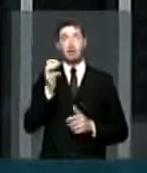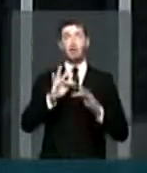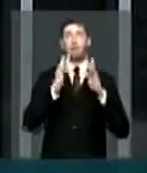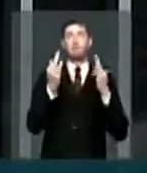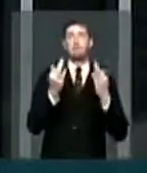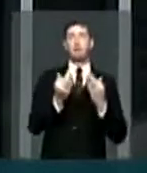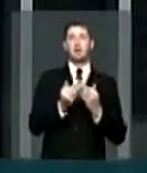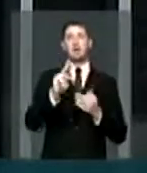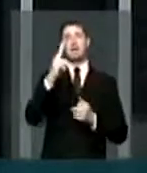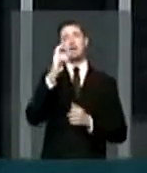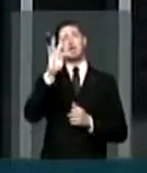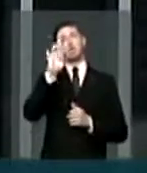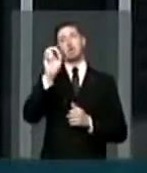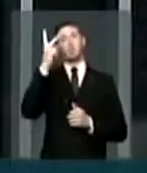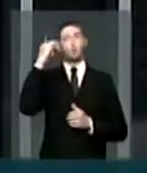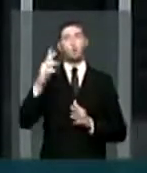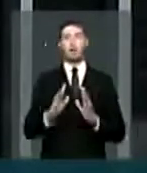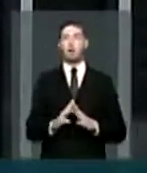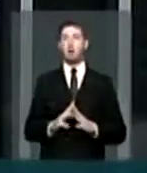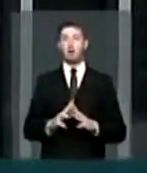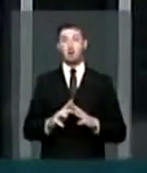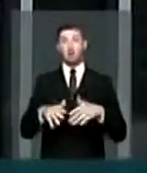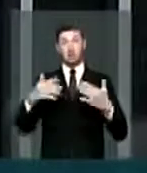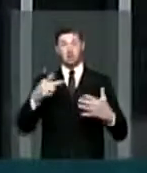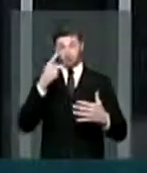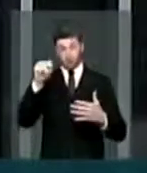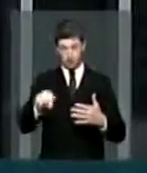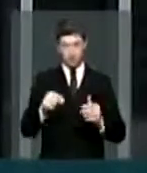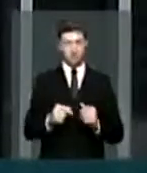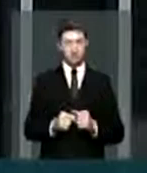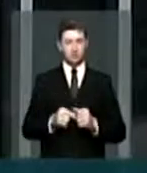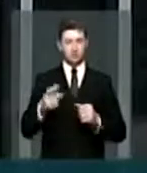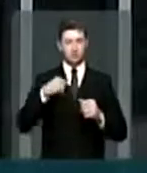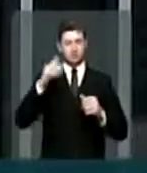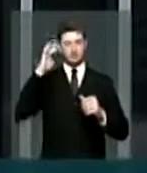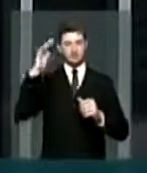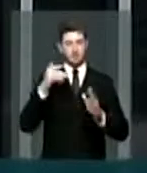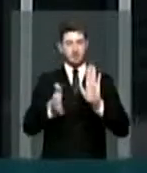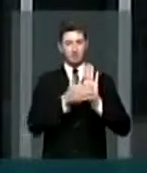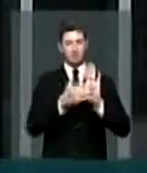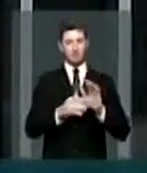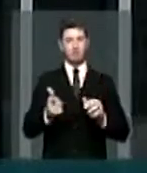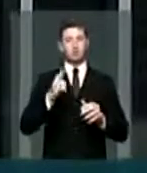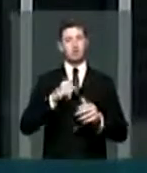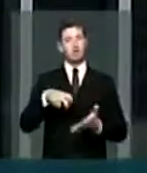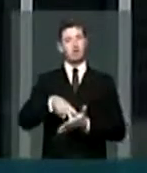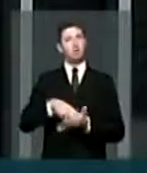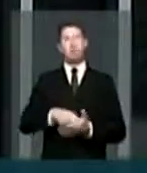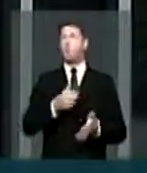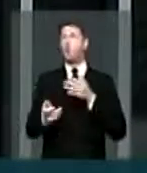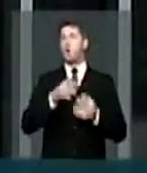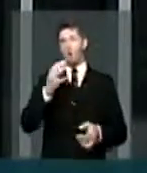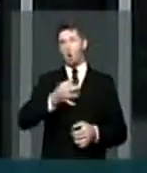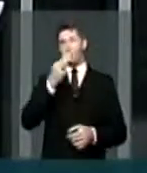família heterossexual. Após essas considerações, faça a seguinte análise da proposta de criminalizar qualquer forma de